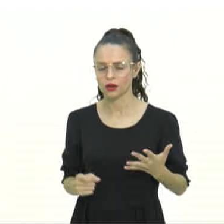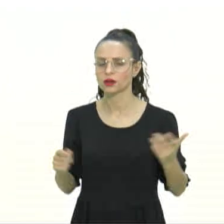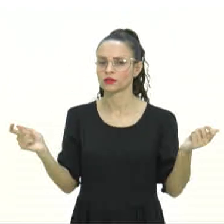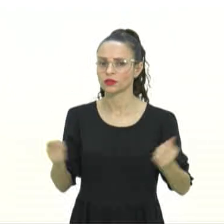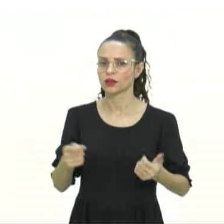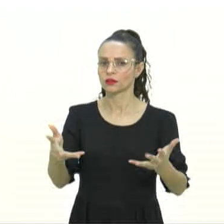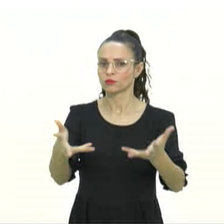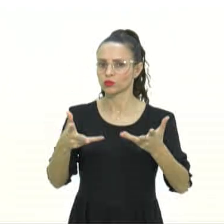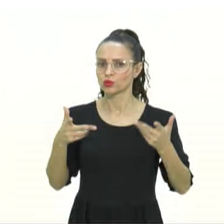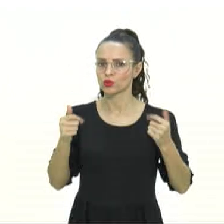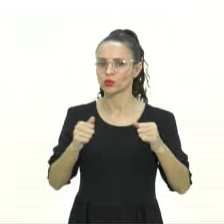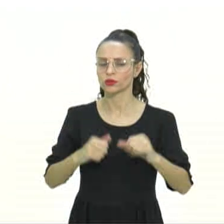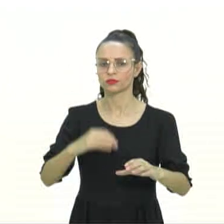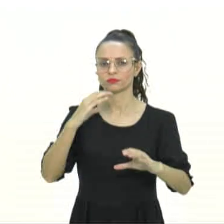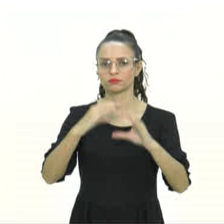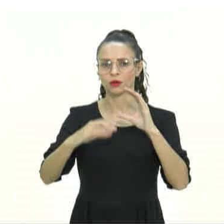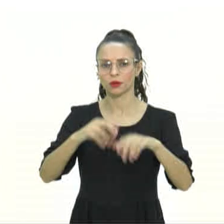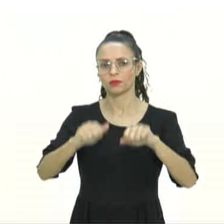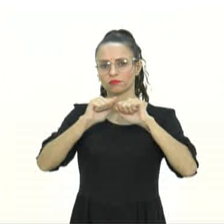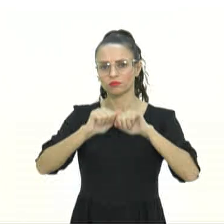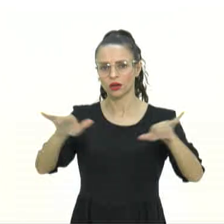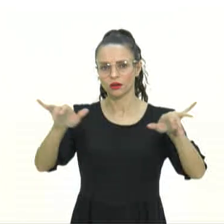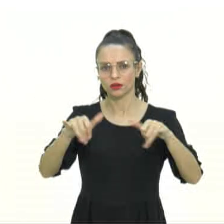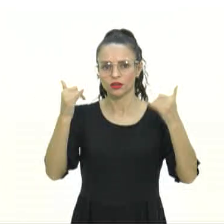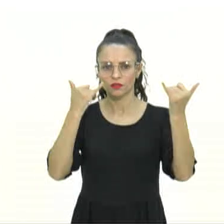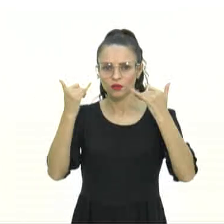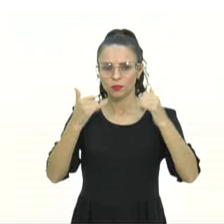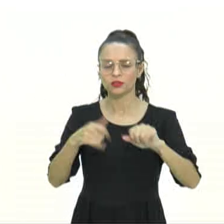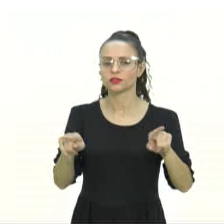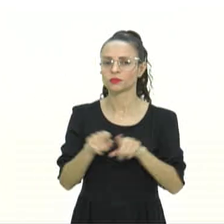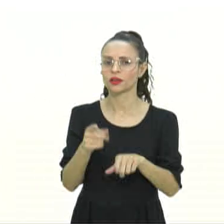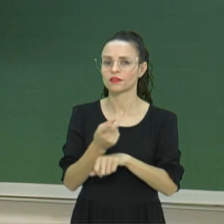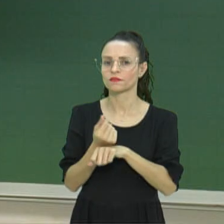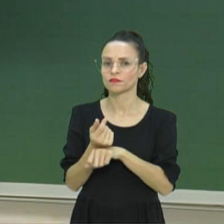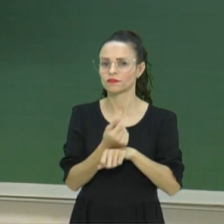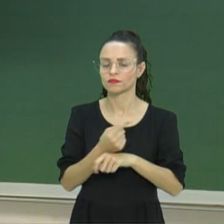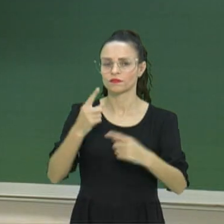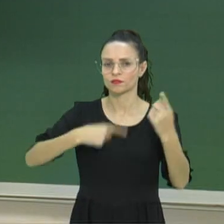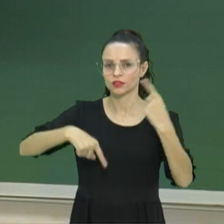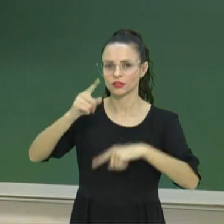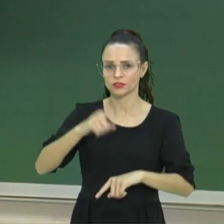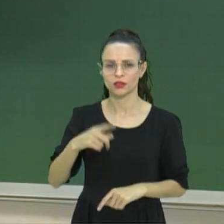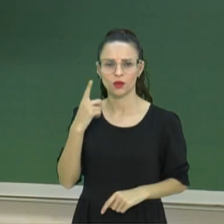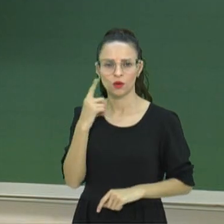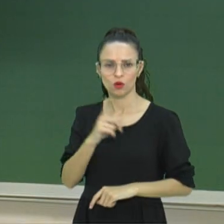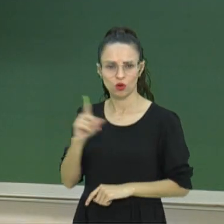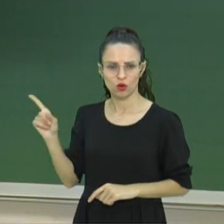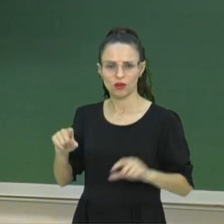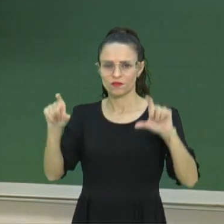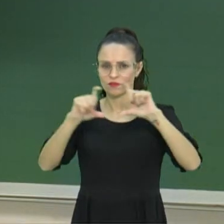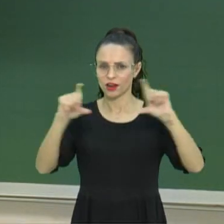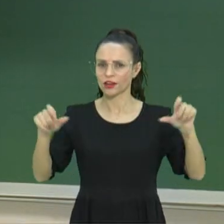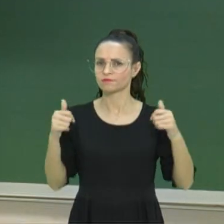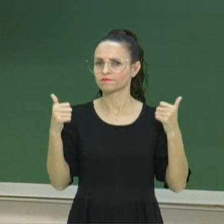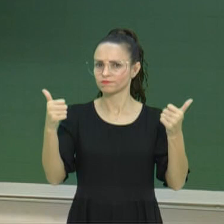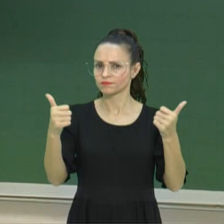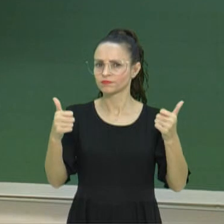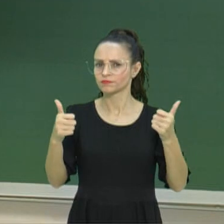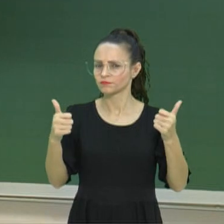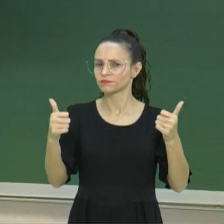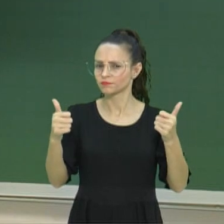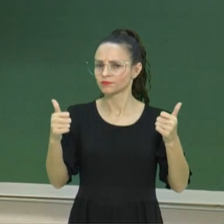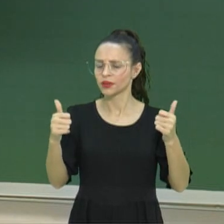de informações e de fluxos financeiros. Veja, a frase ela é muito bem escrita, mas a gente precisa